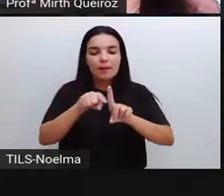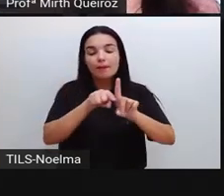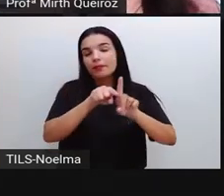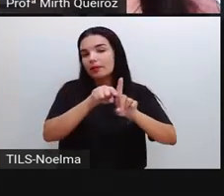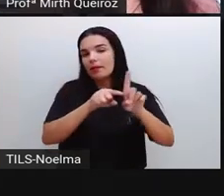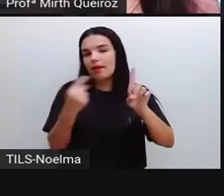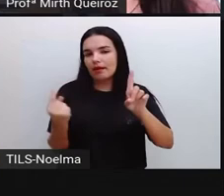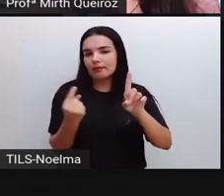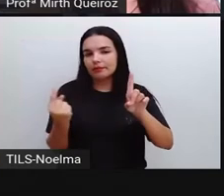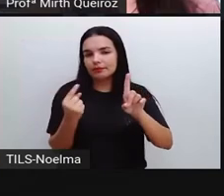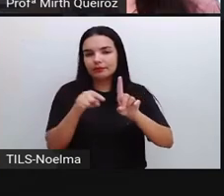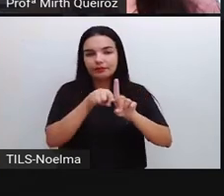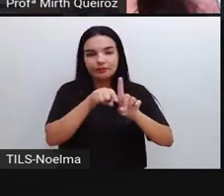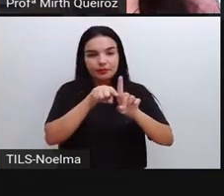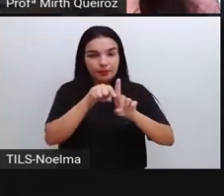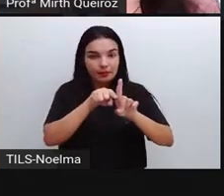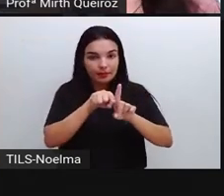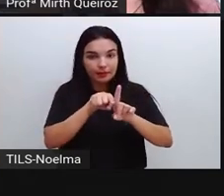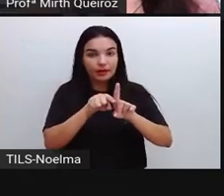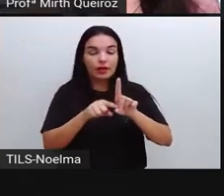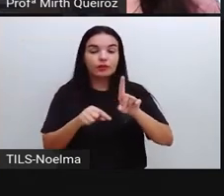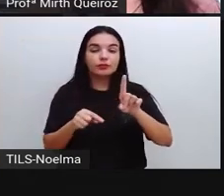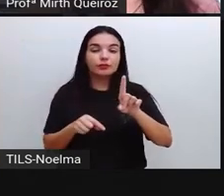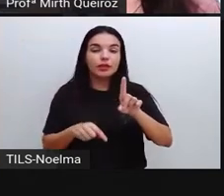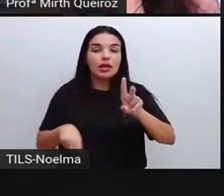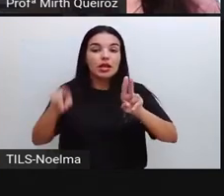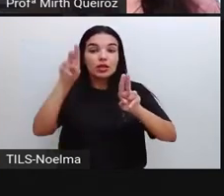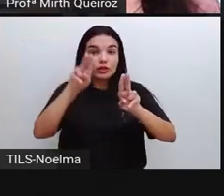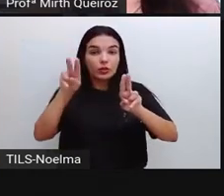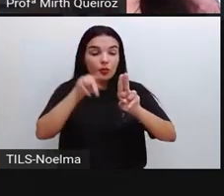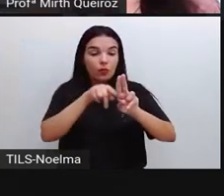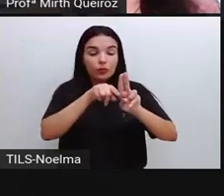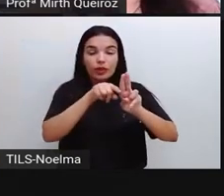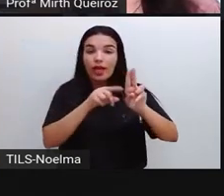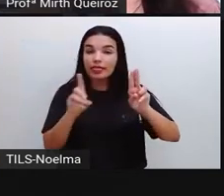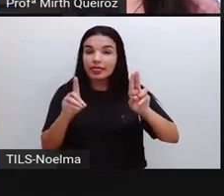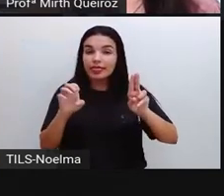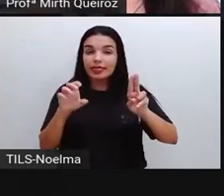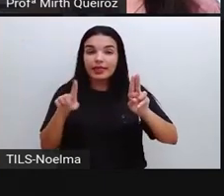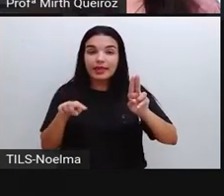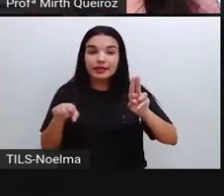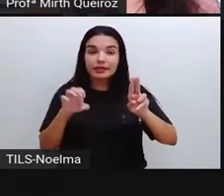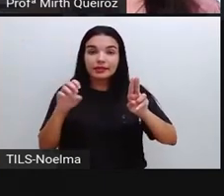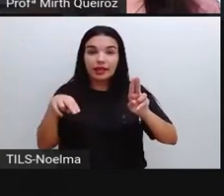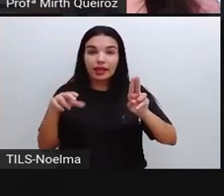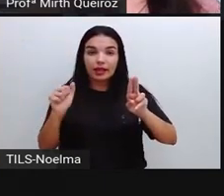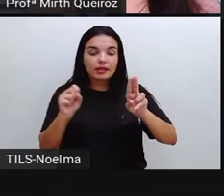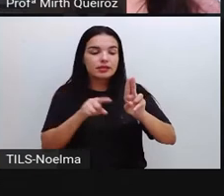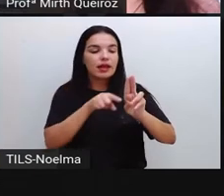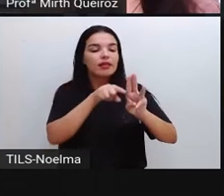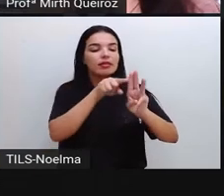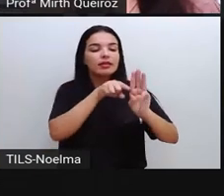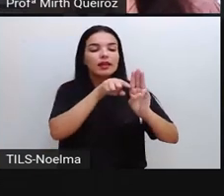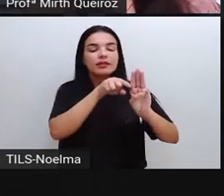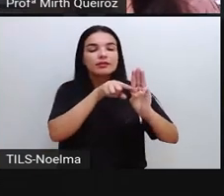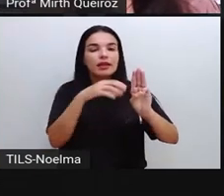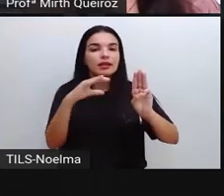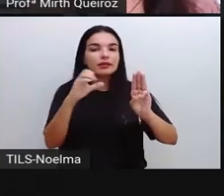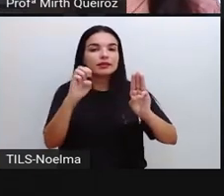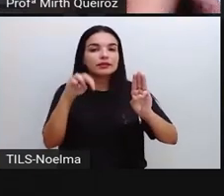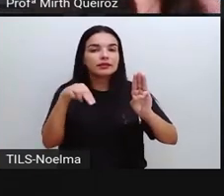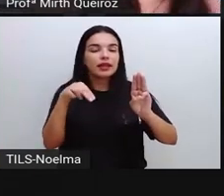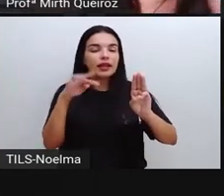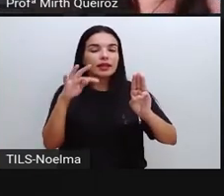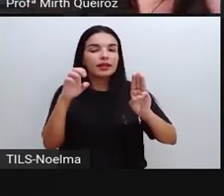ordem primeira ordem as unidades segunda ordem dezenas deve ser a ordem centenas sempre